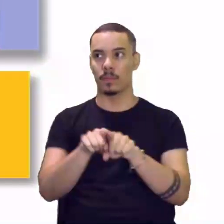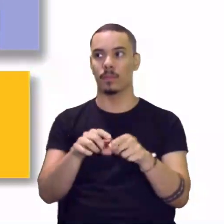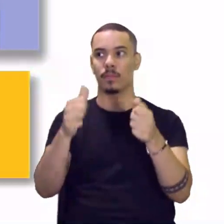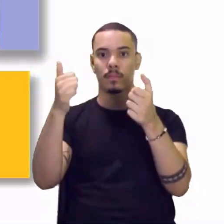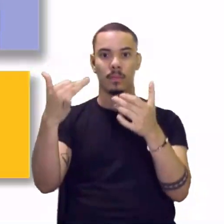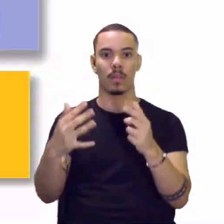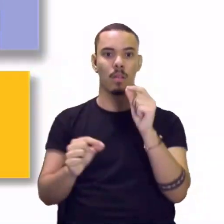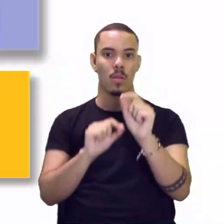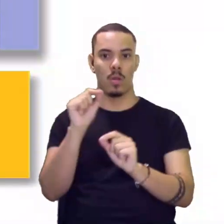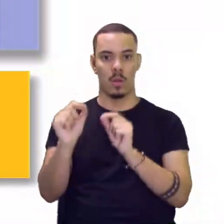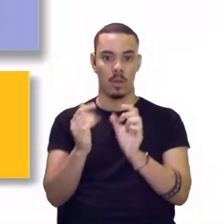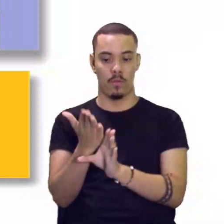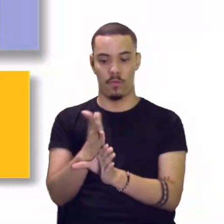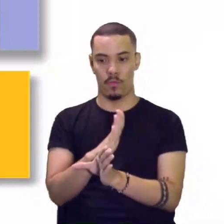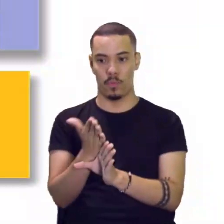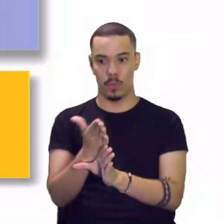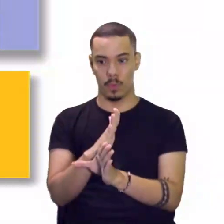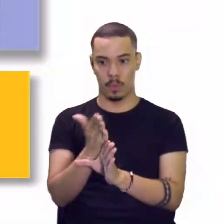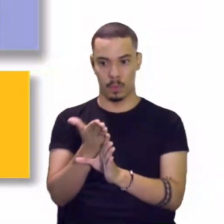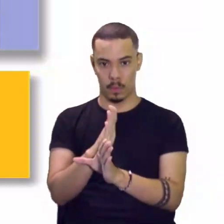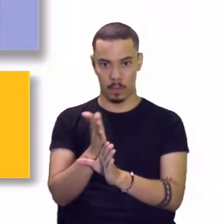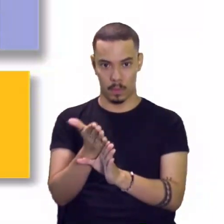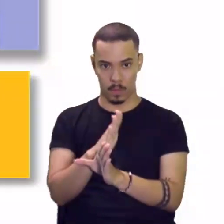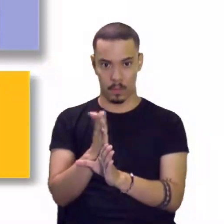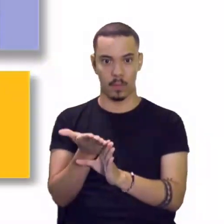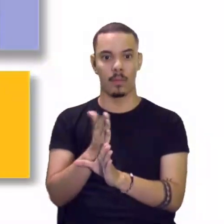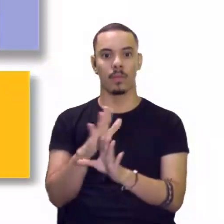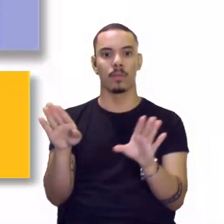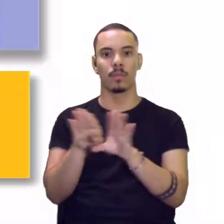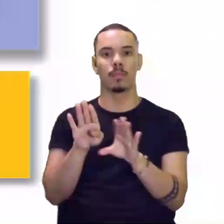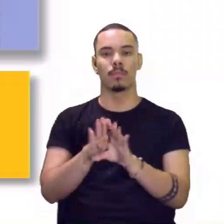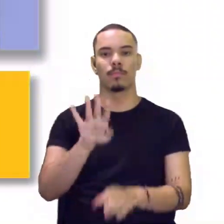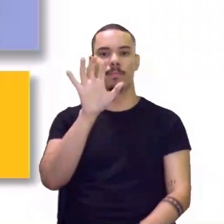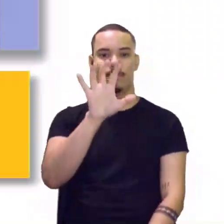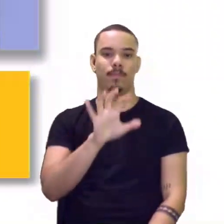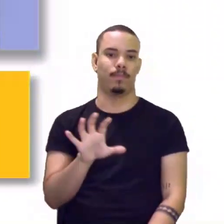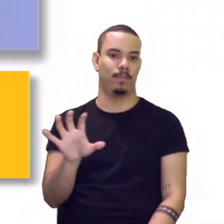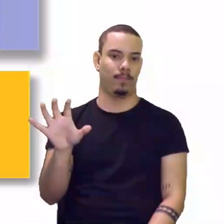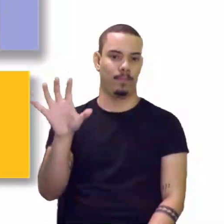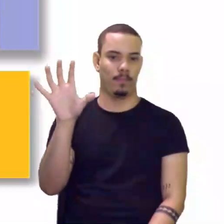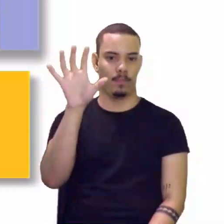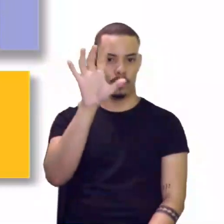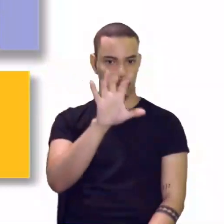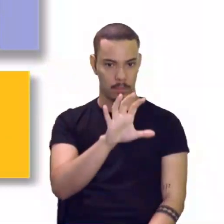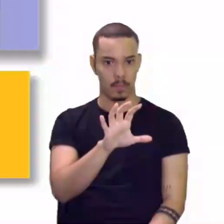sobre as fronteiras, a regionalização,